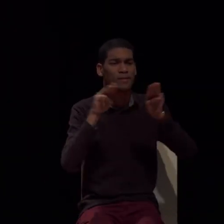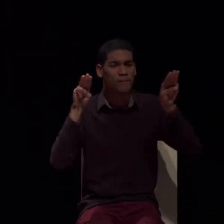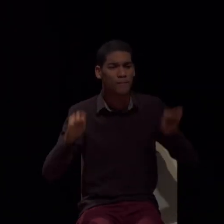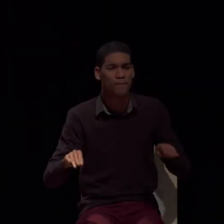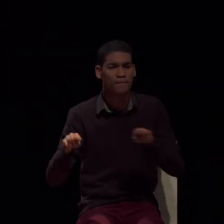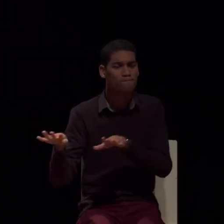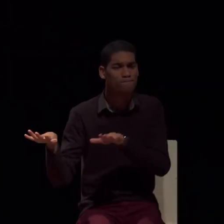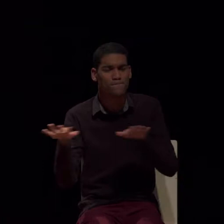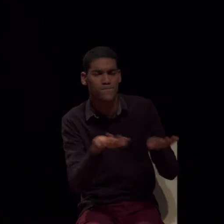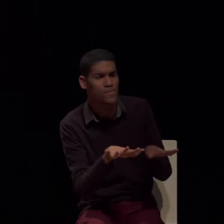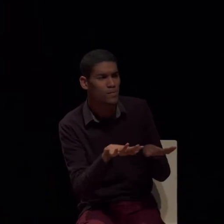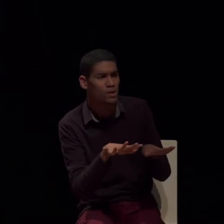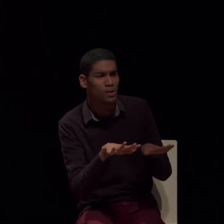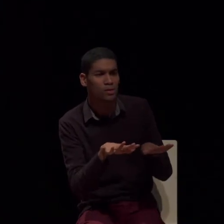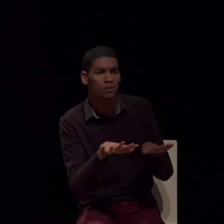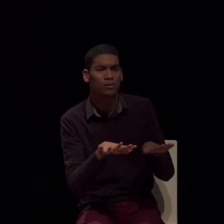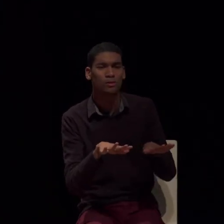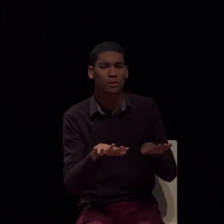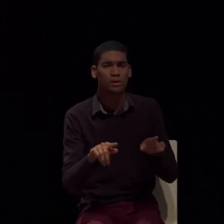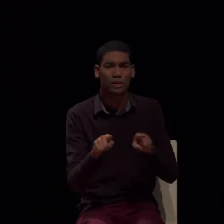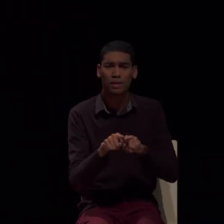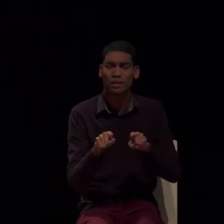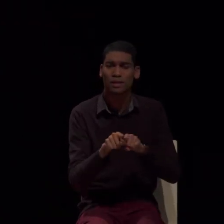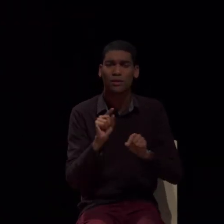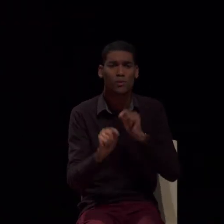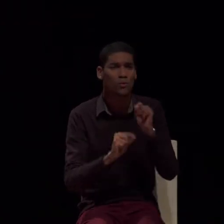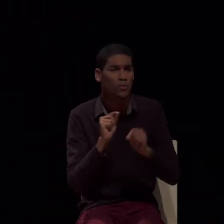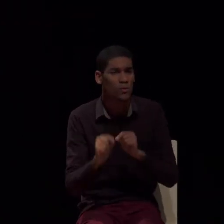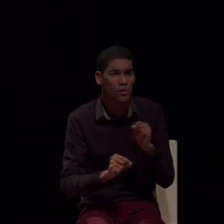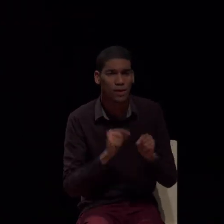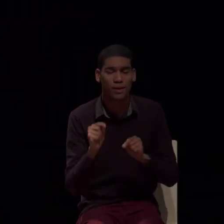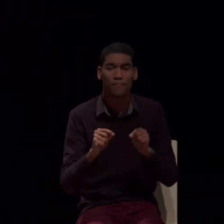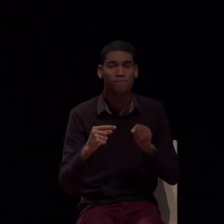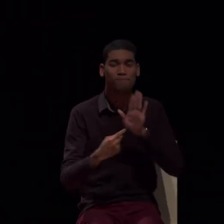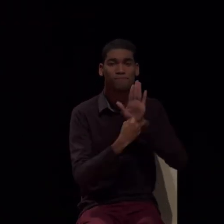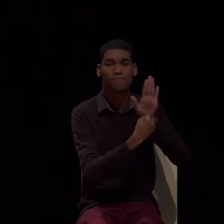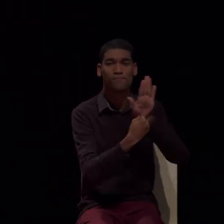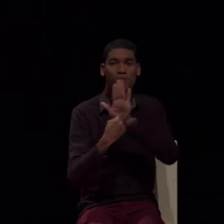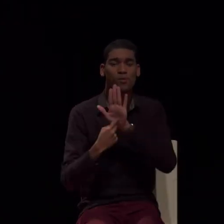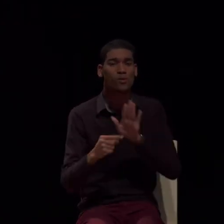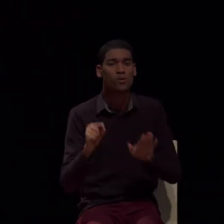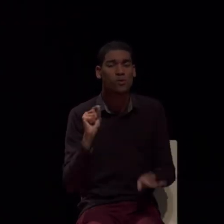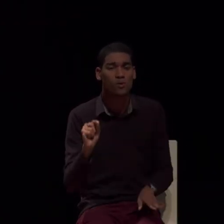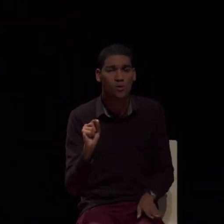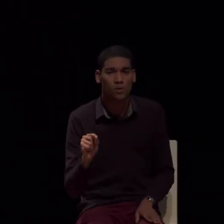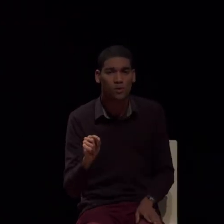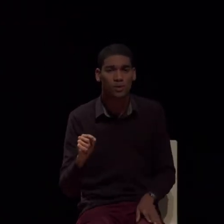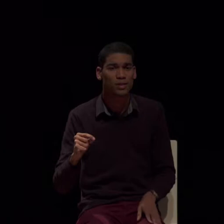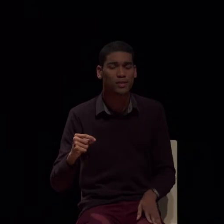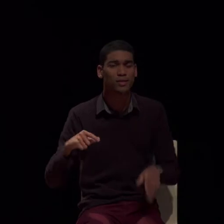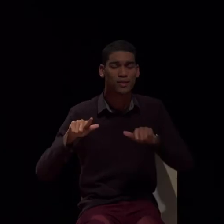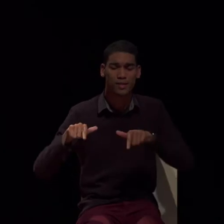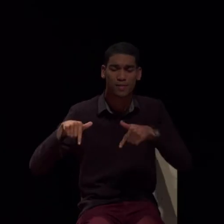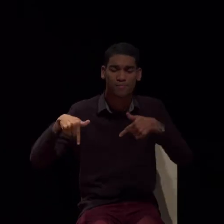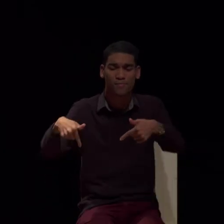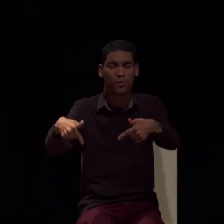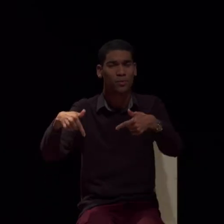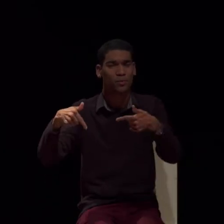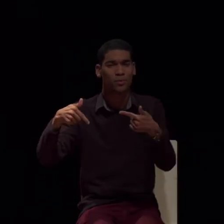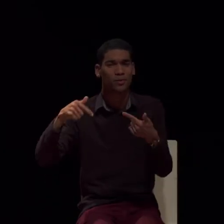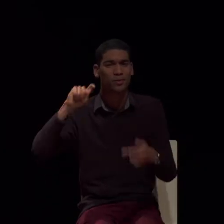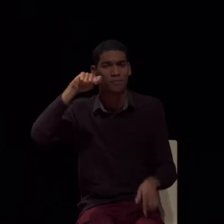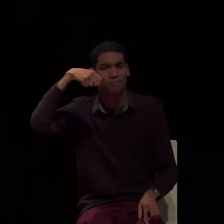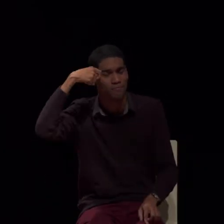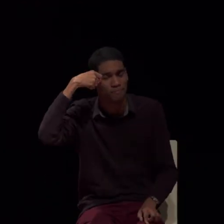também é fruto e revelador de uma continuidade da luta é